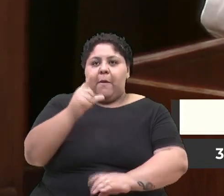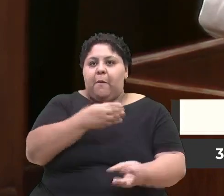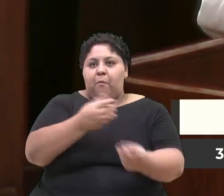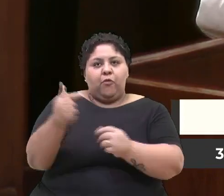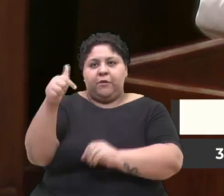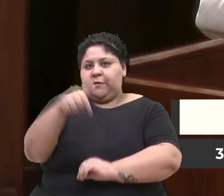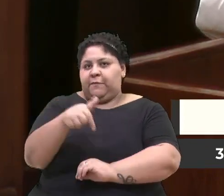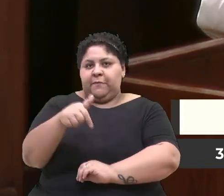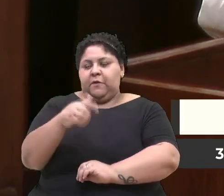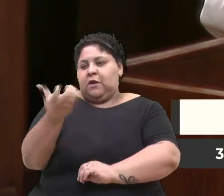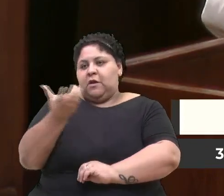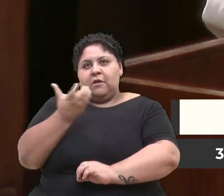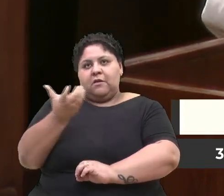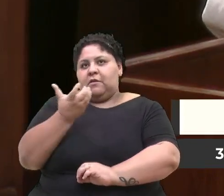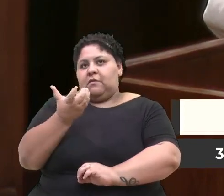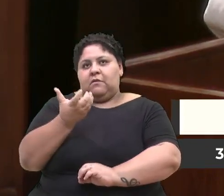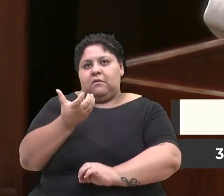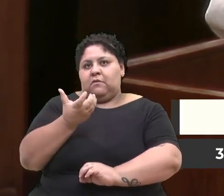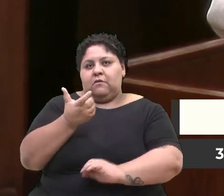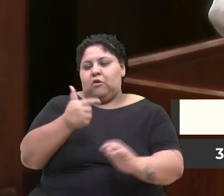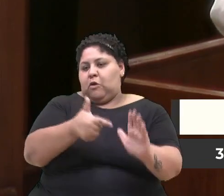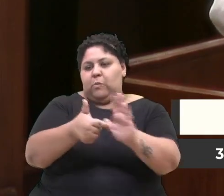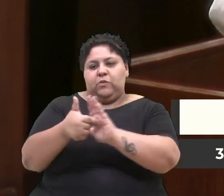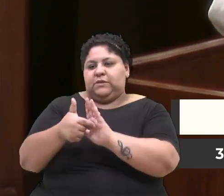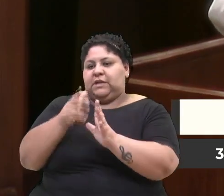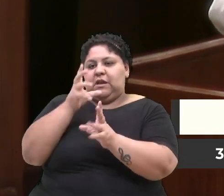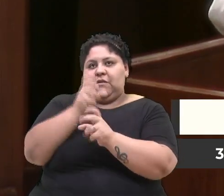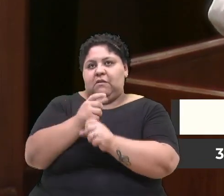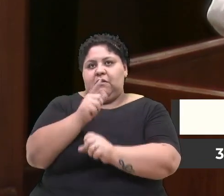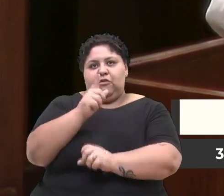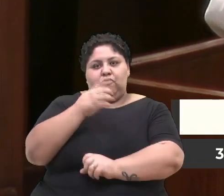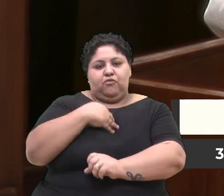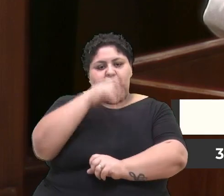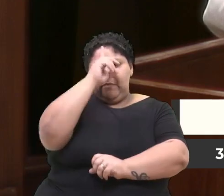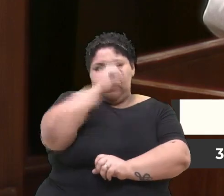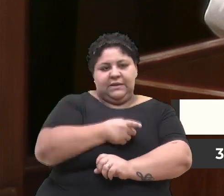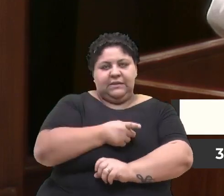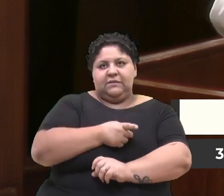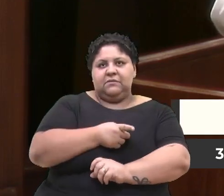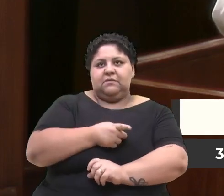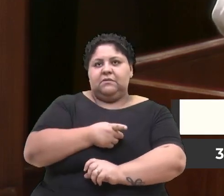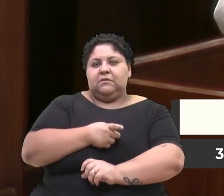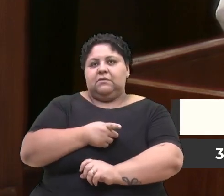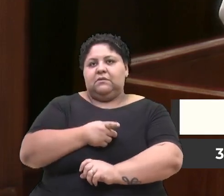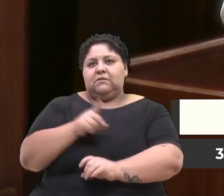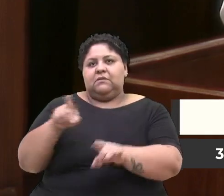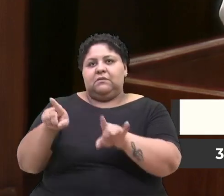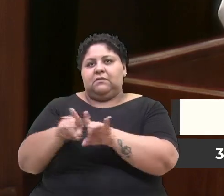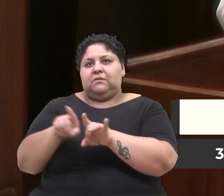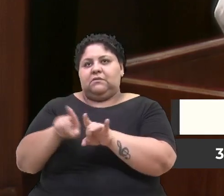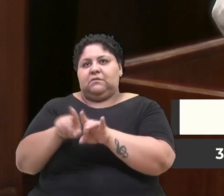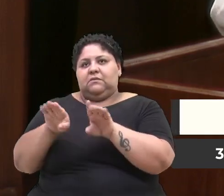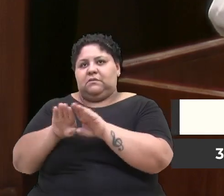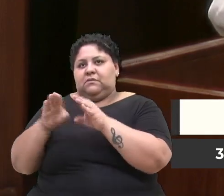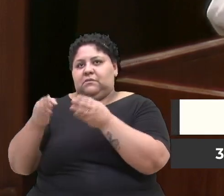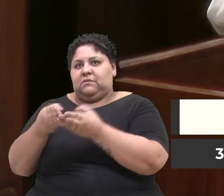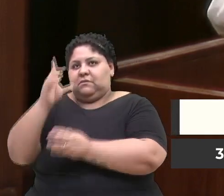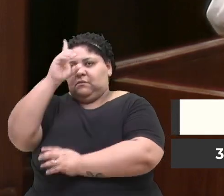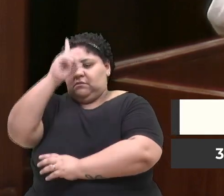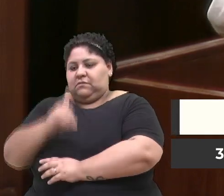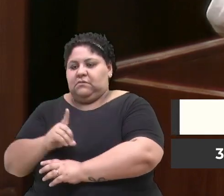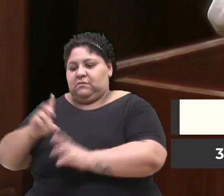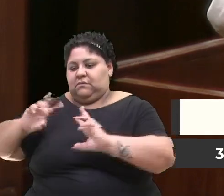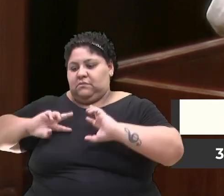pretendo fazer uma prestação de contas nem do meu mandato, e muito menos da Comissão de Direitos Humanos,